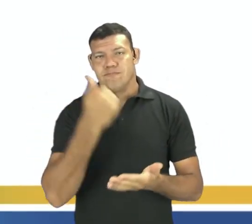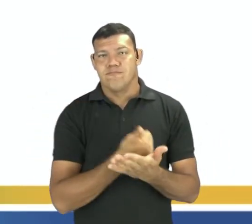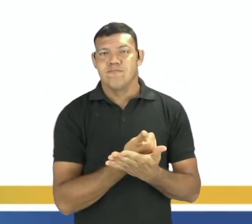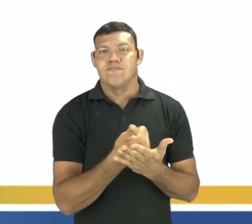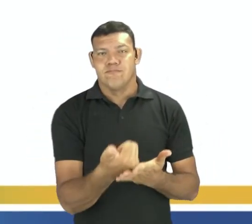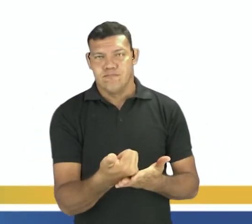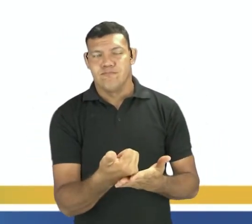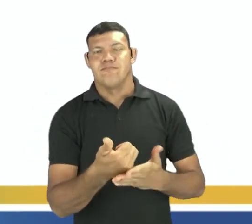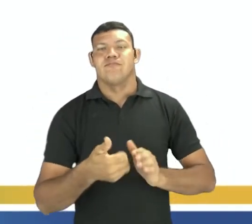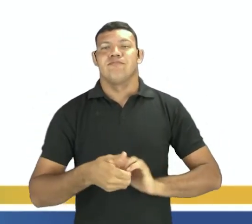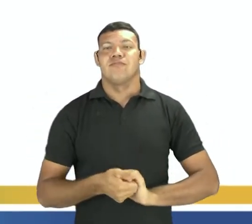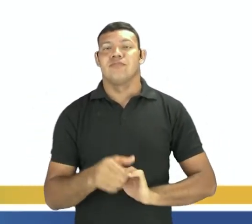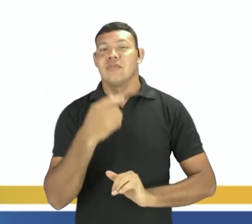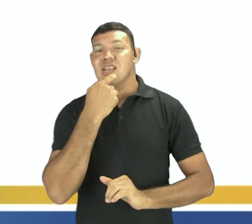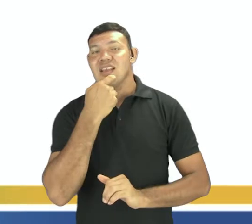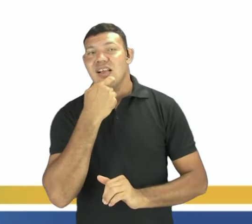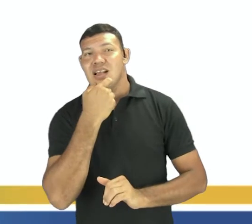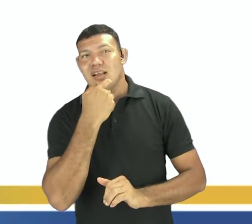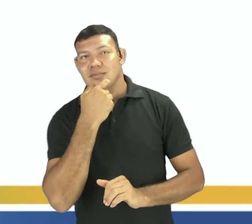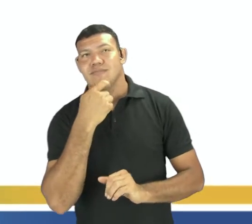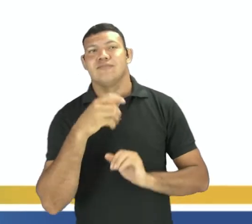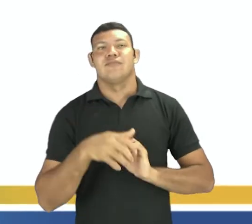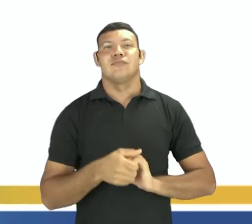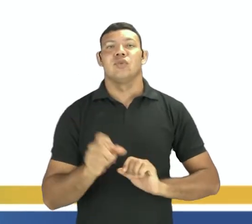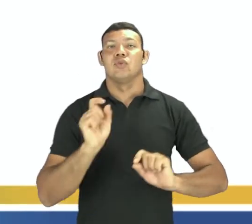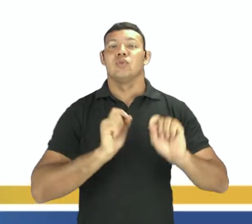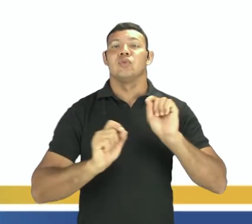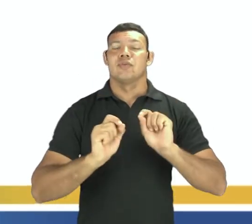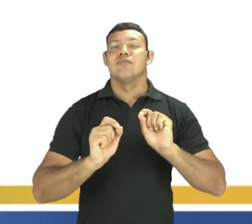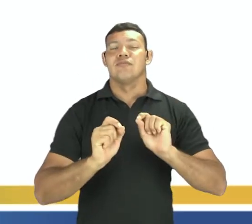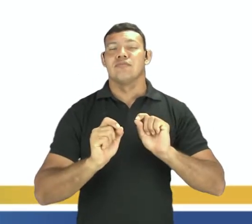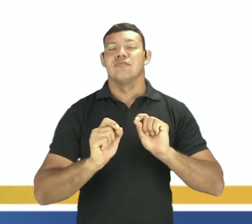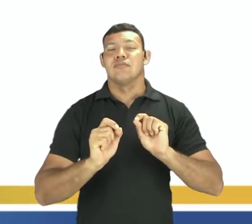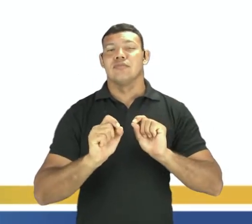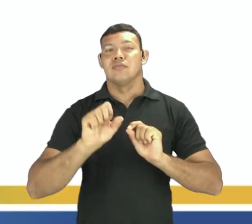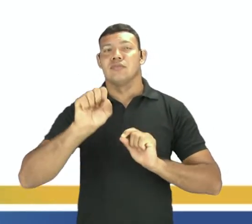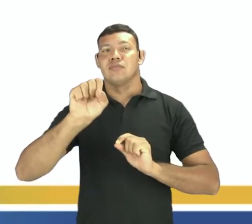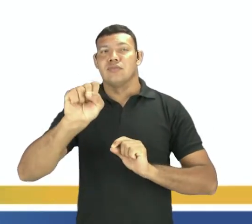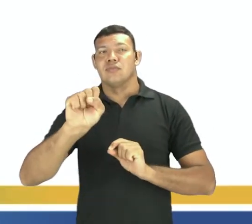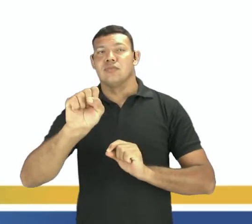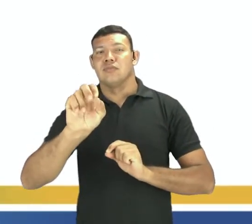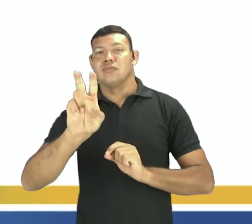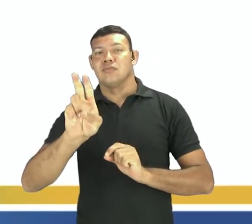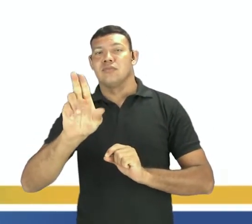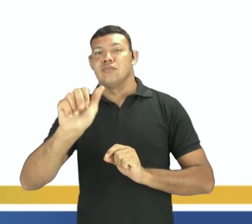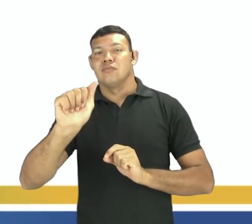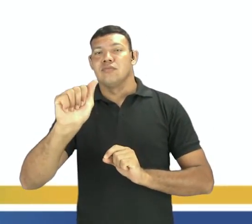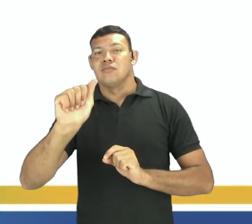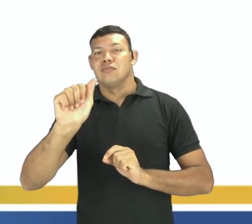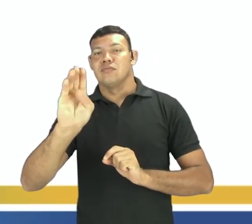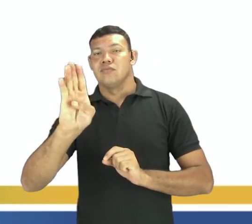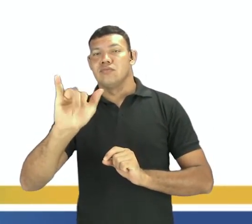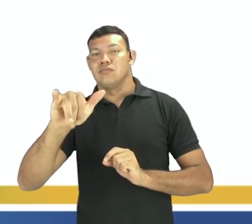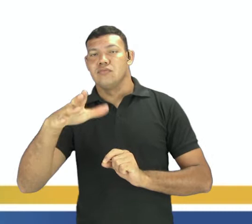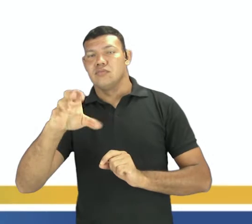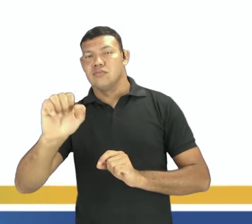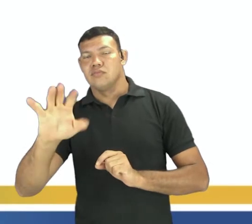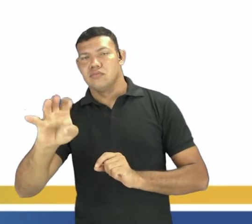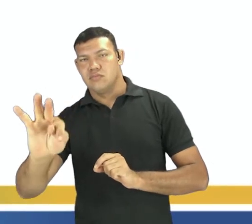Em inglês nós dizemos subject. Em português, sujeito. Sujeito, bem simples, é aquele que pratica a